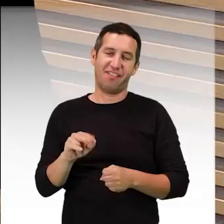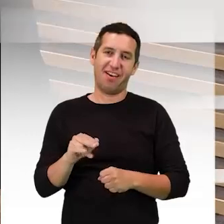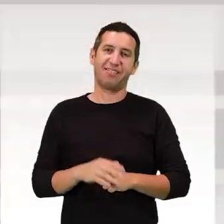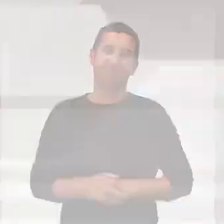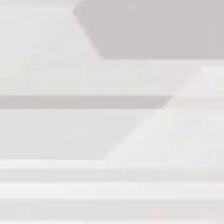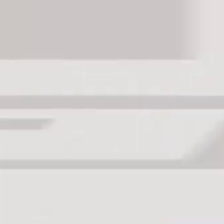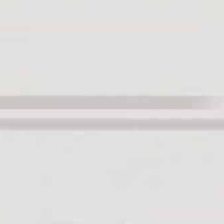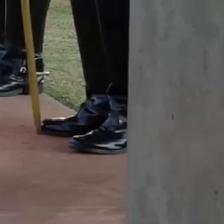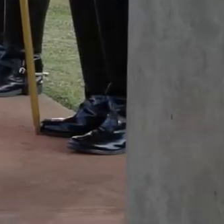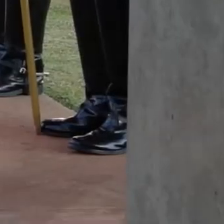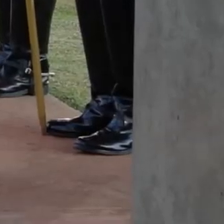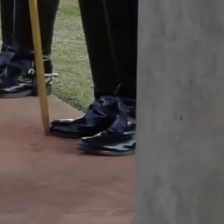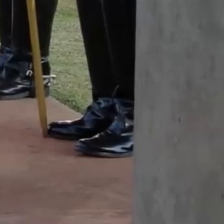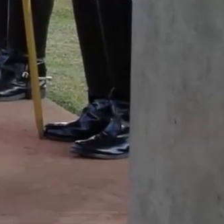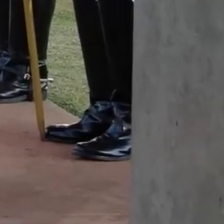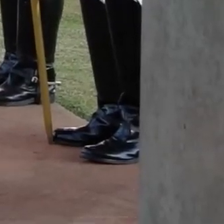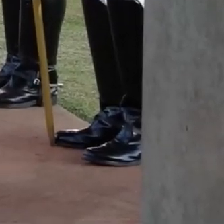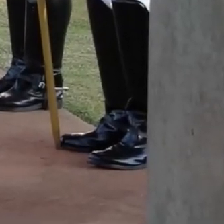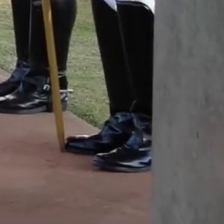advogado.